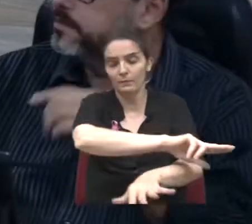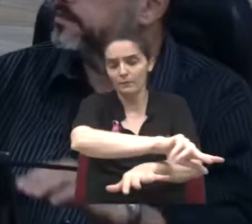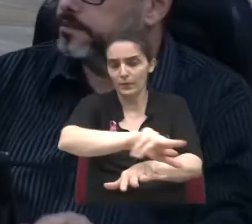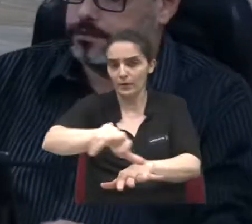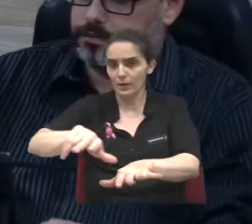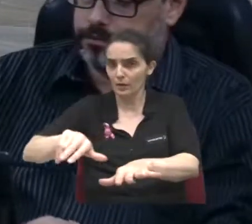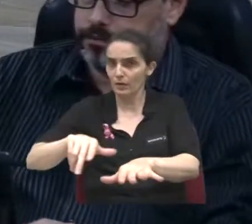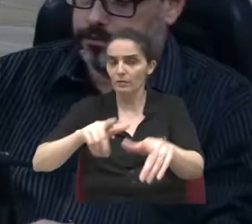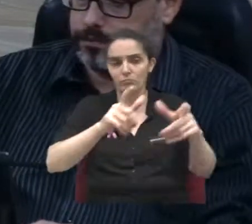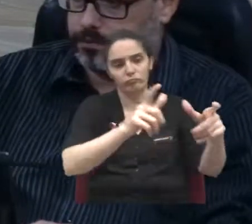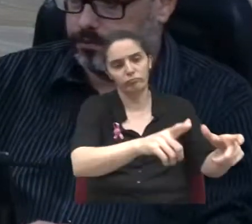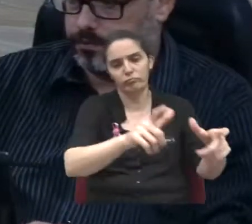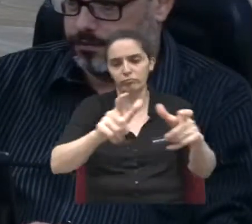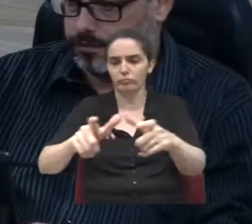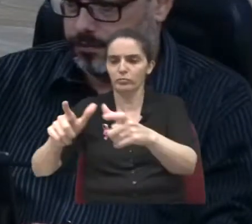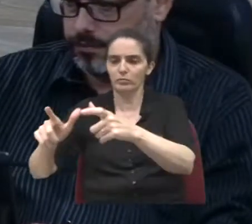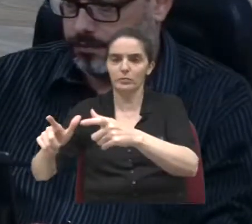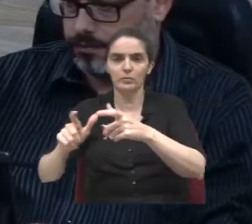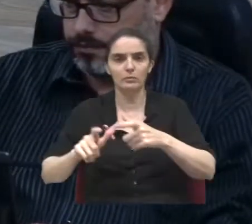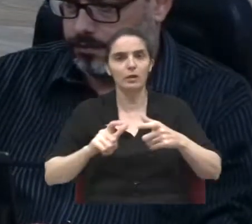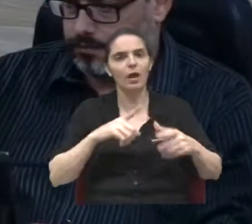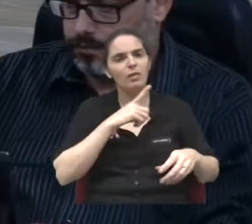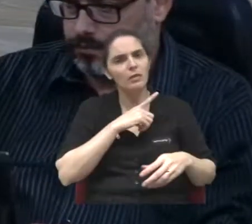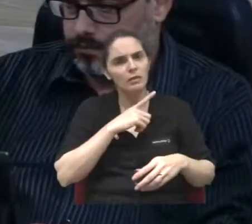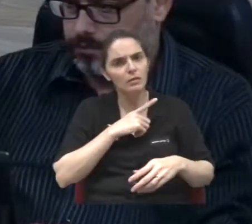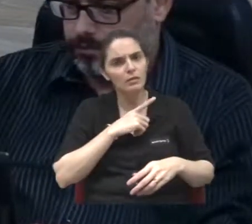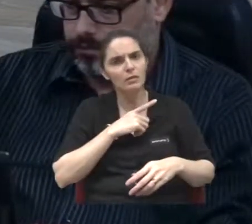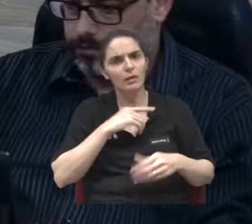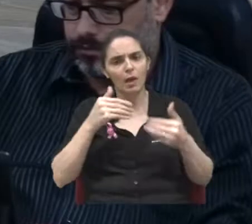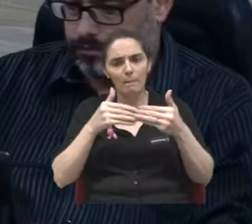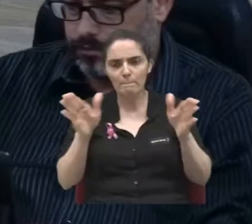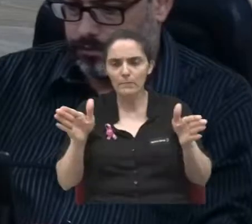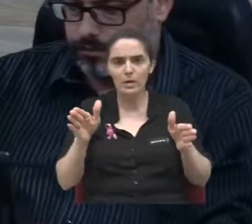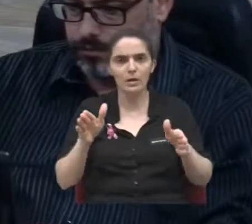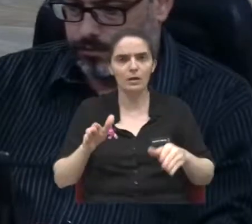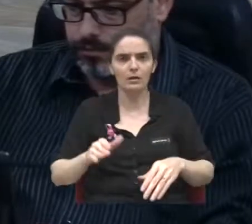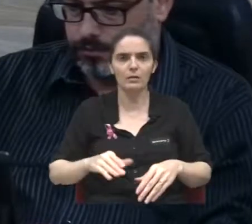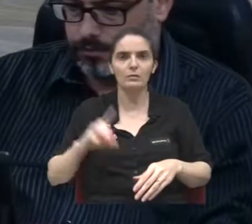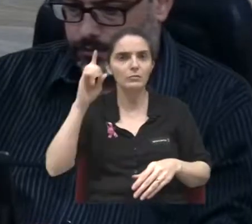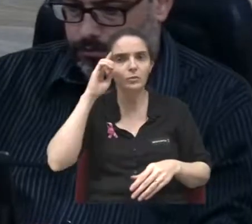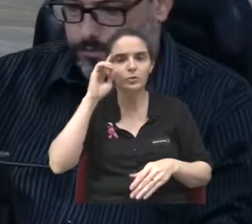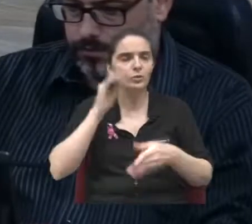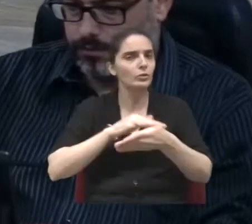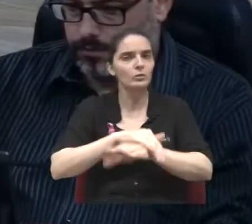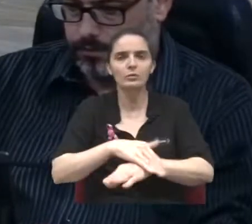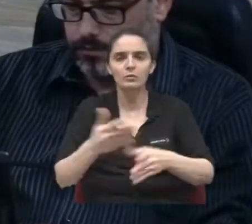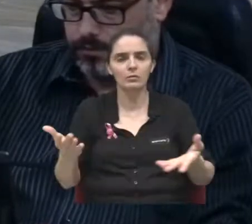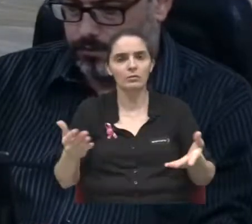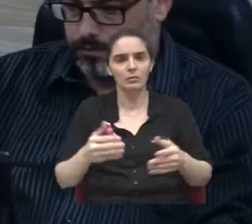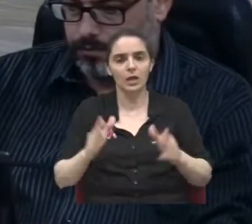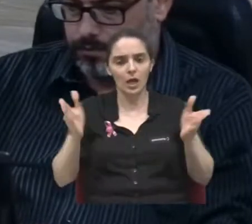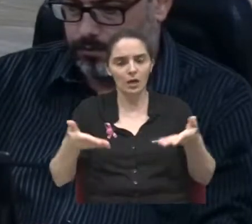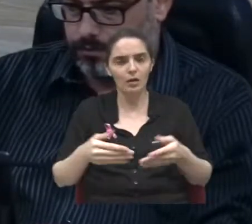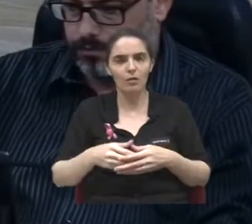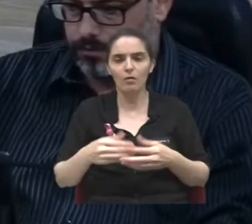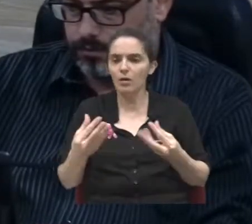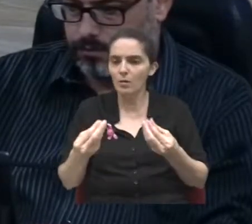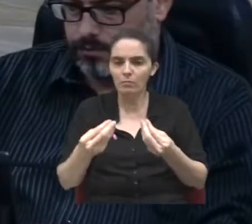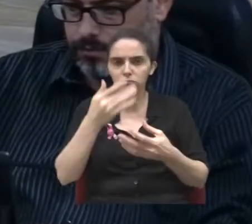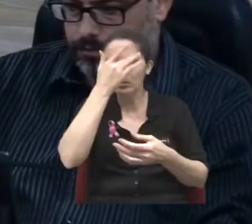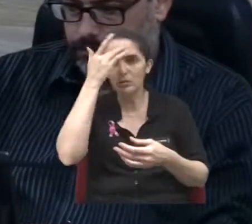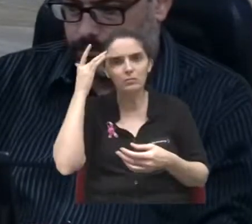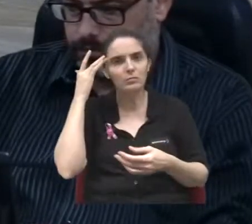horas, e Limeira, uma cidade de mais de 300 mil, também já comporta e já poderia ter do governo